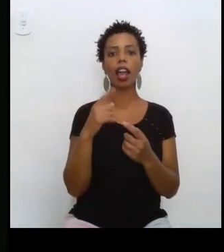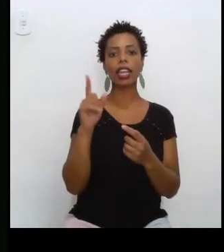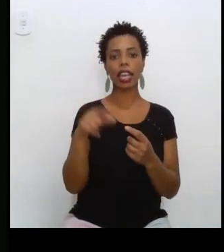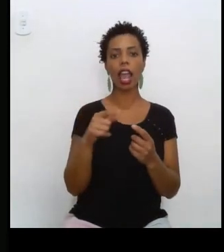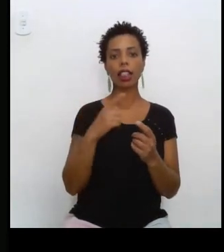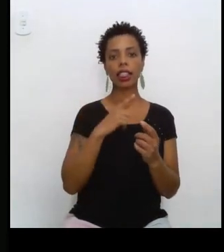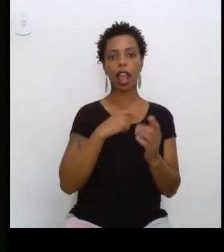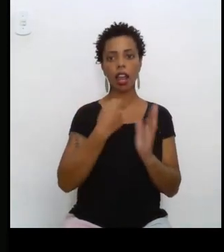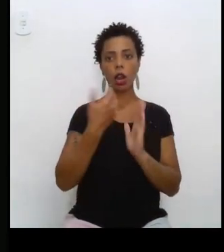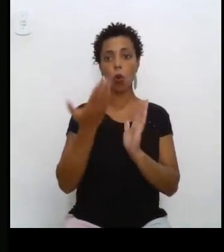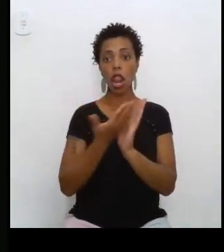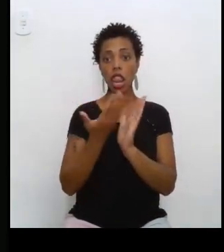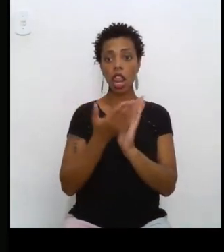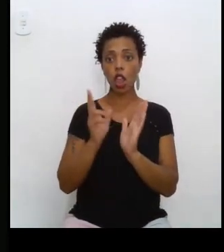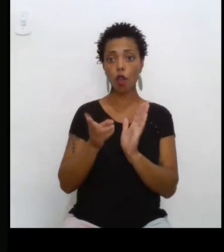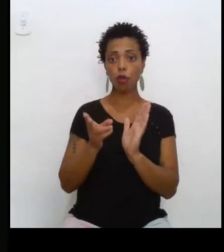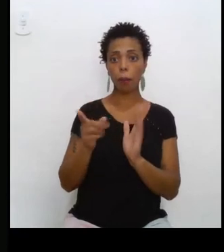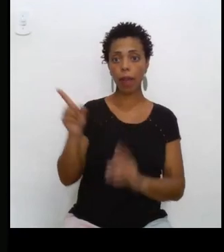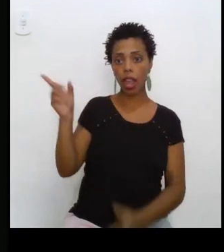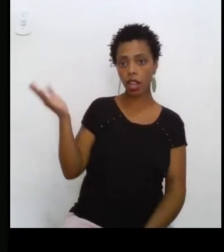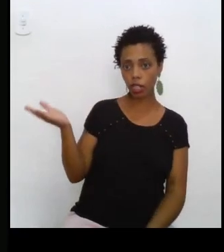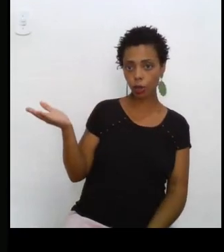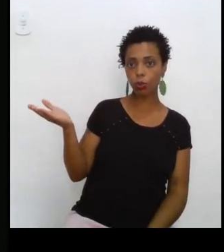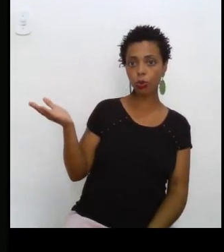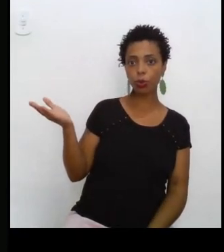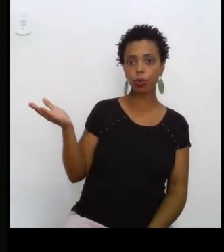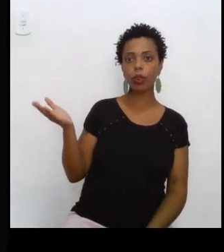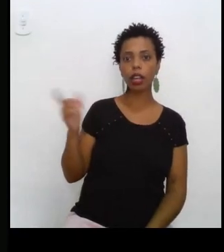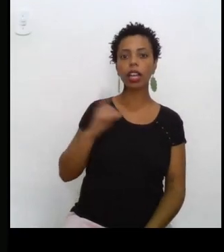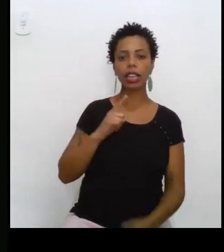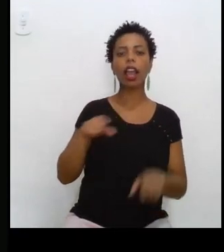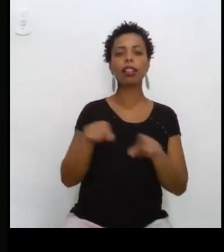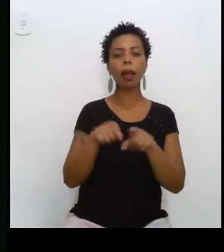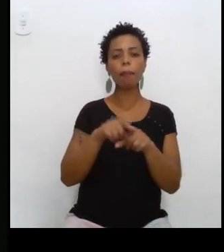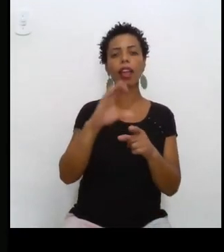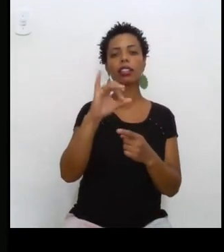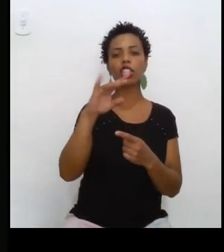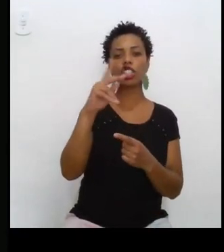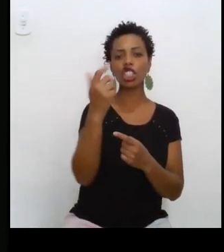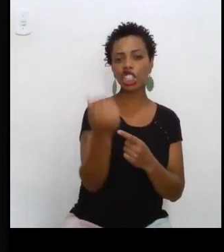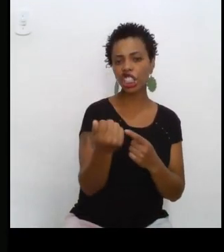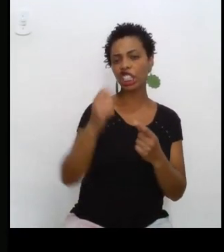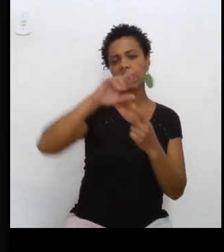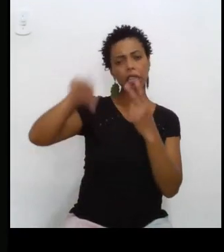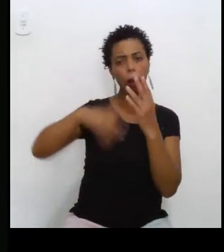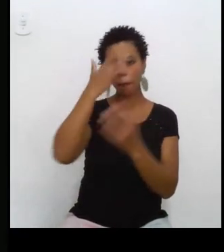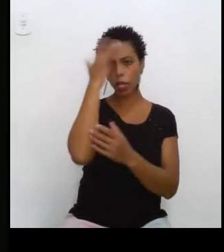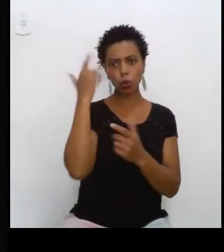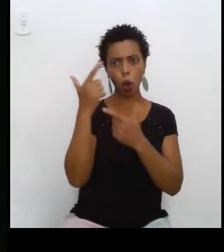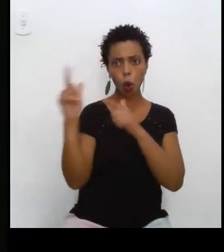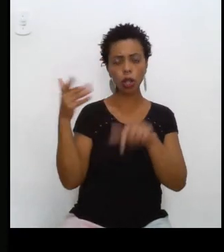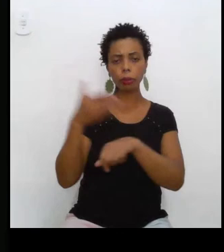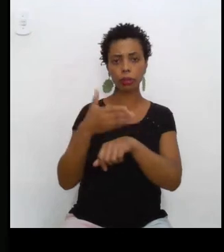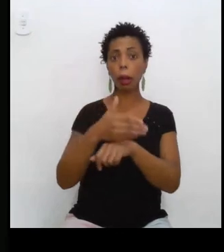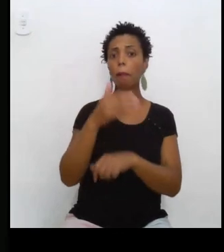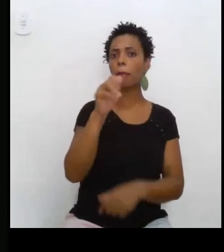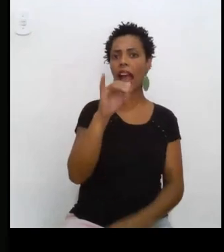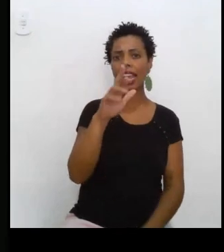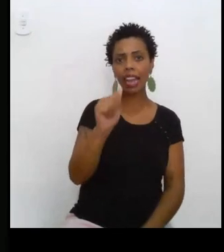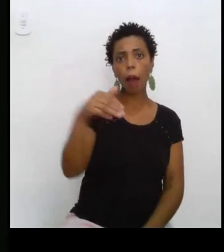mostrando línguas tem a Tatiana Nascimento Cidinha da Silva utilizam surpresa Amaral Moreira